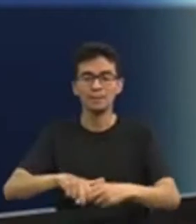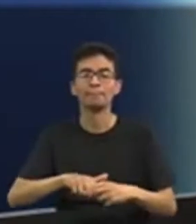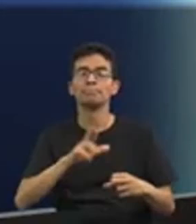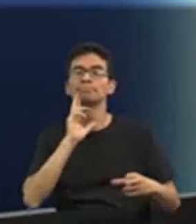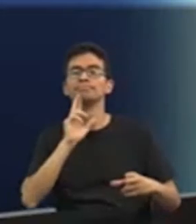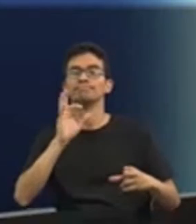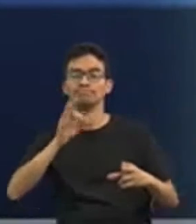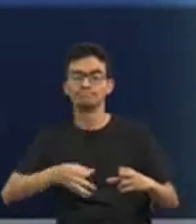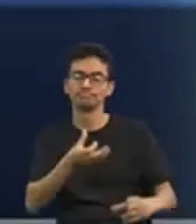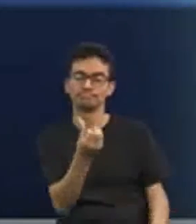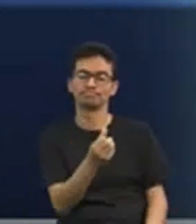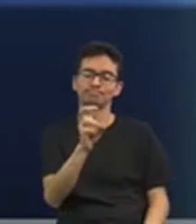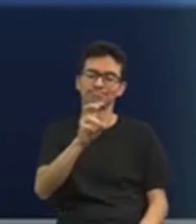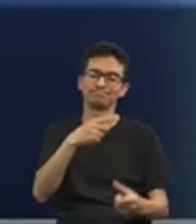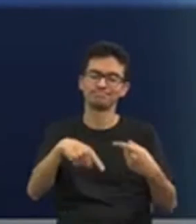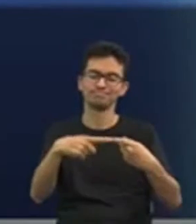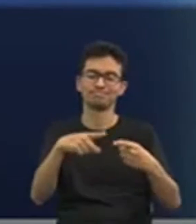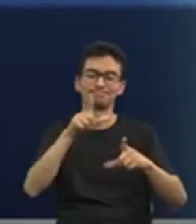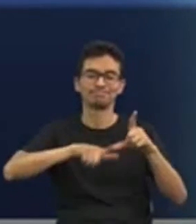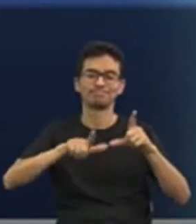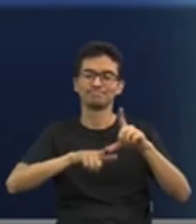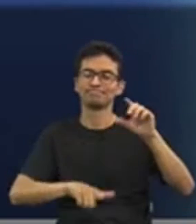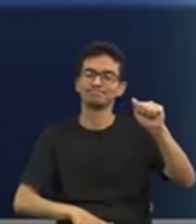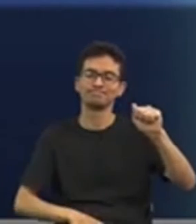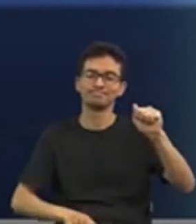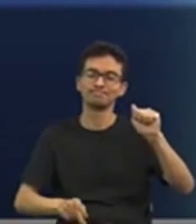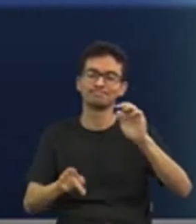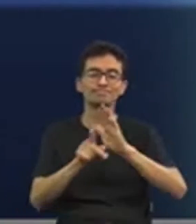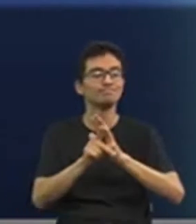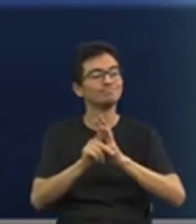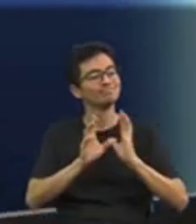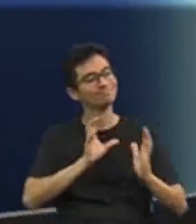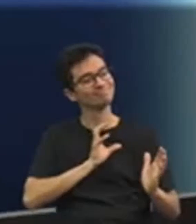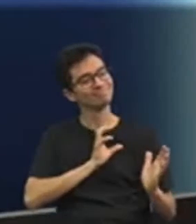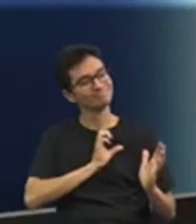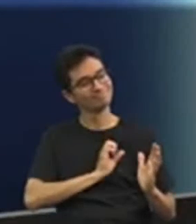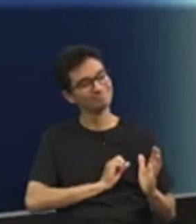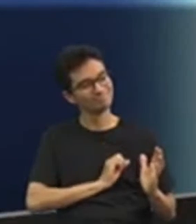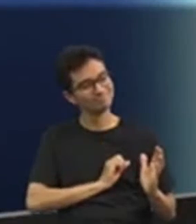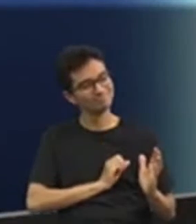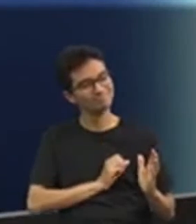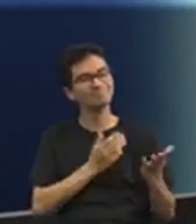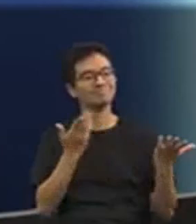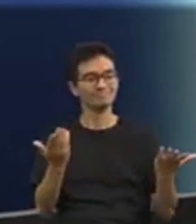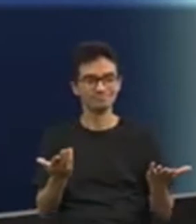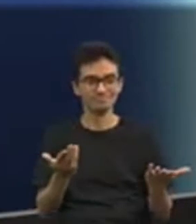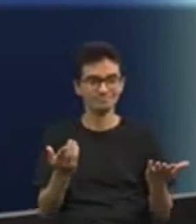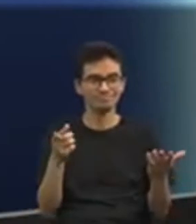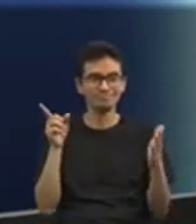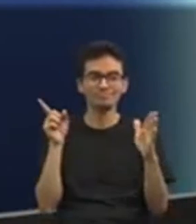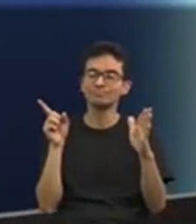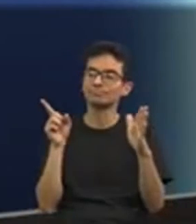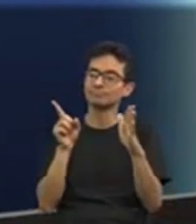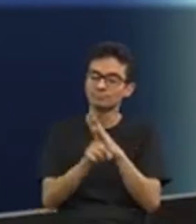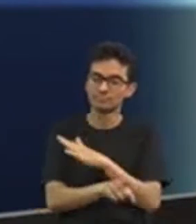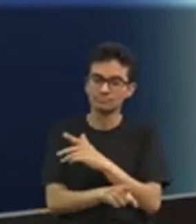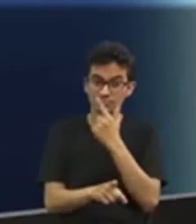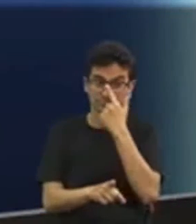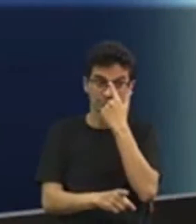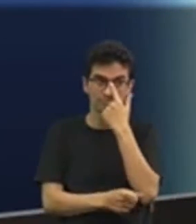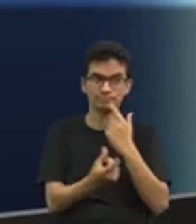resposta da questão 65 vai ser a letra A de amor questão número